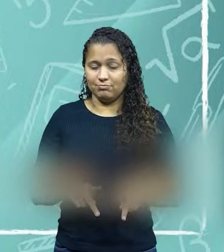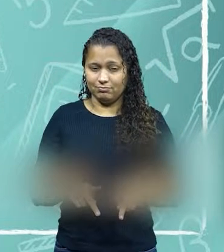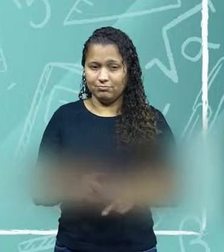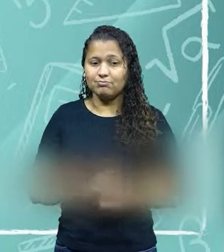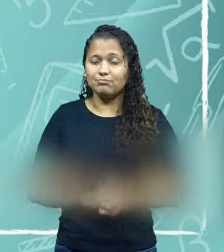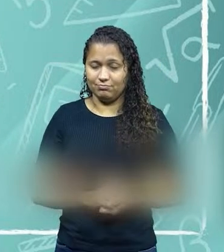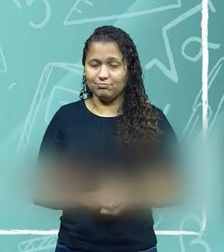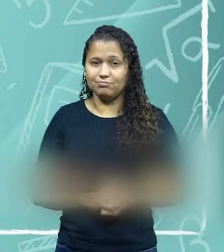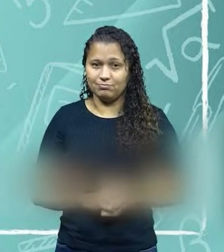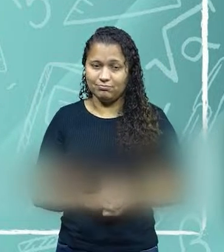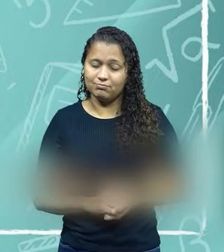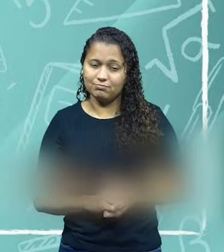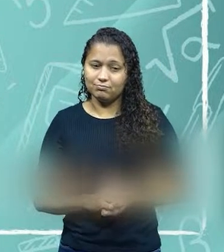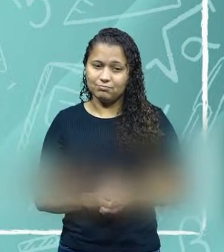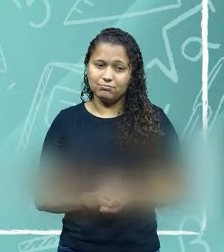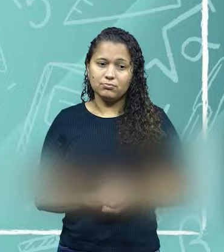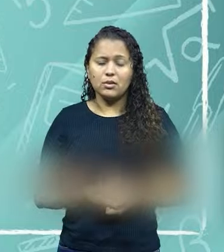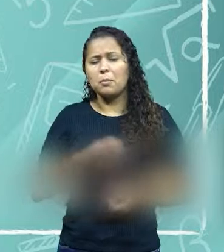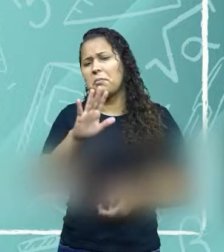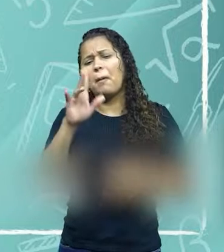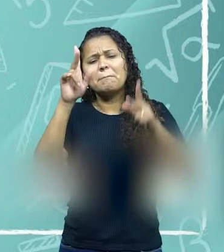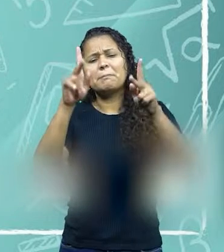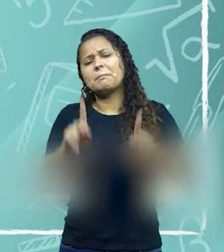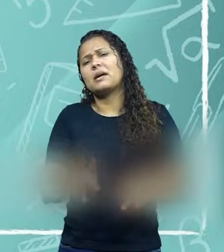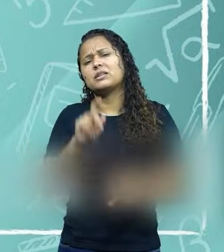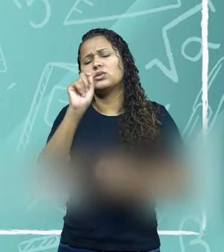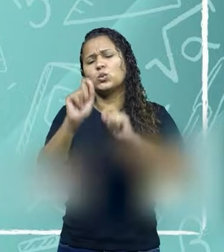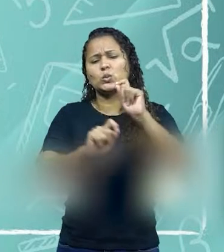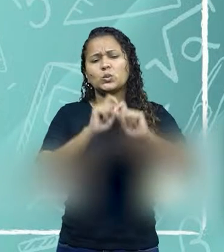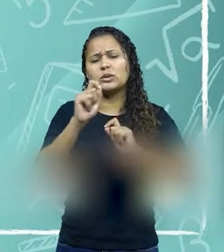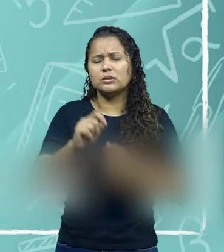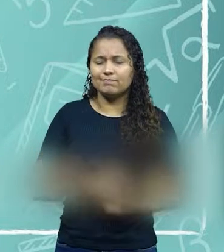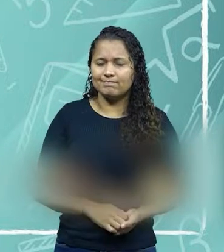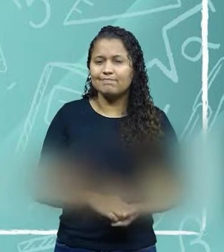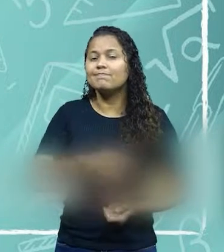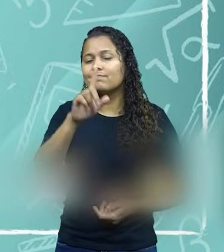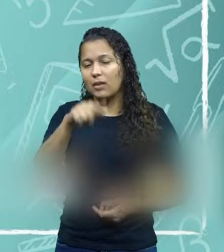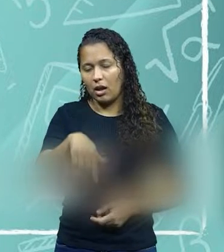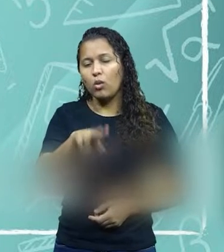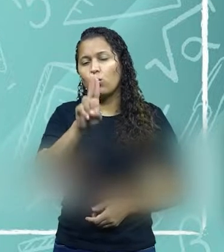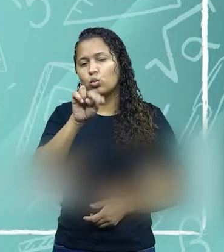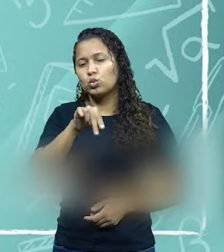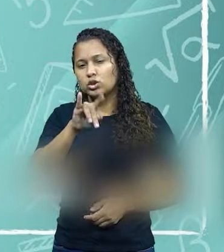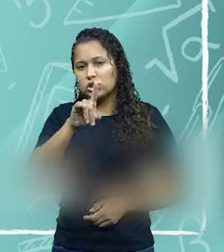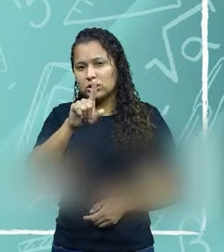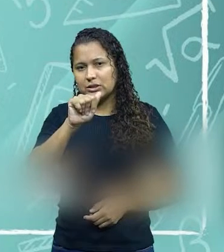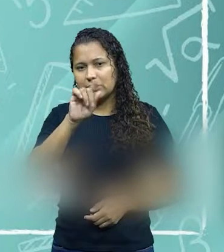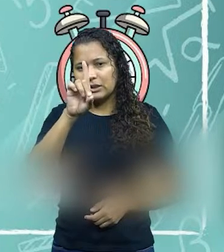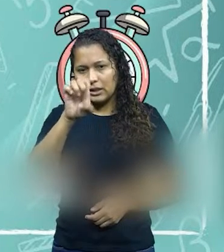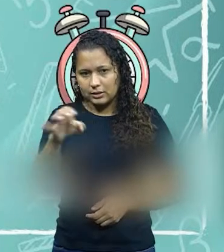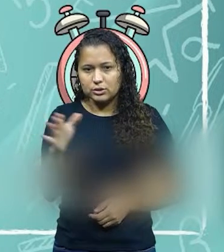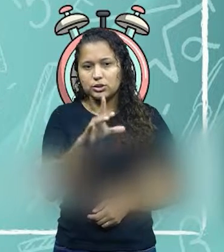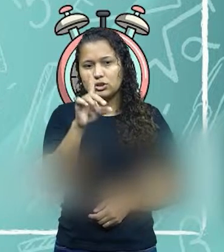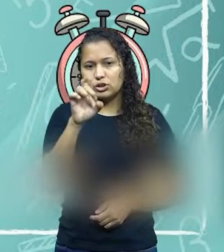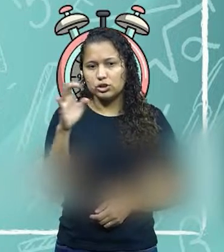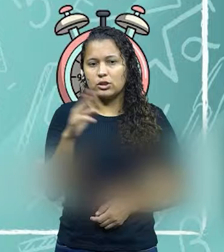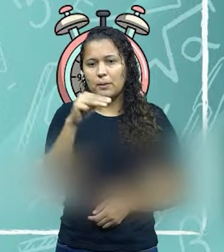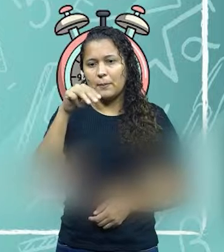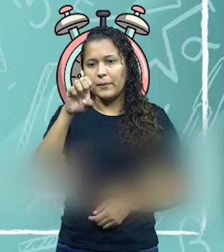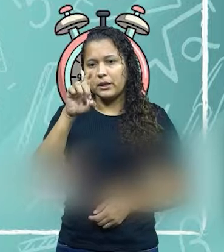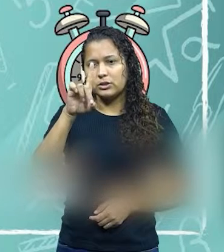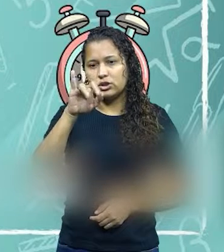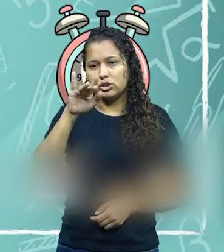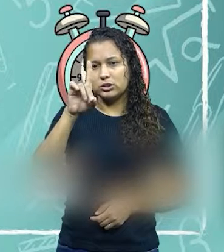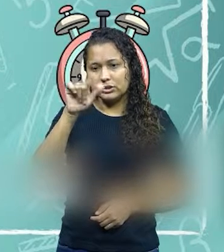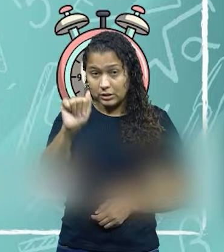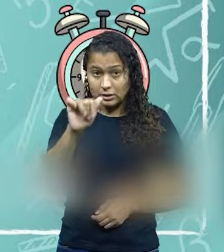padrão, certo? E que padrão seria esse? Esse padrão é a unidade de medida. Então, no nosso